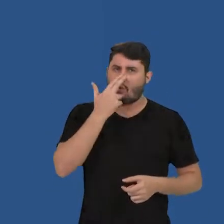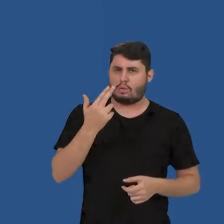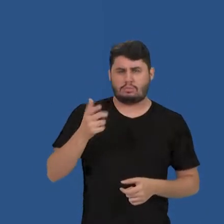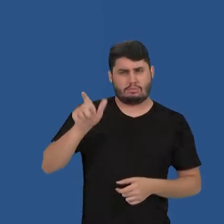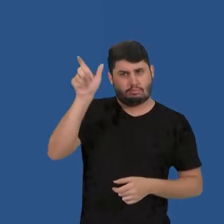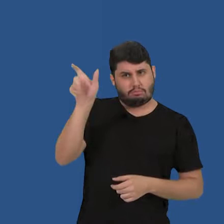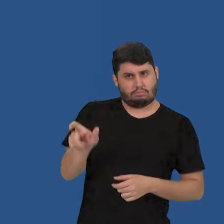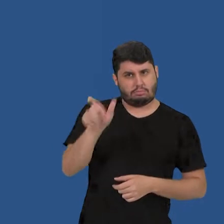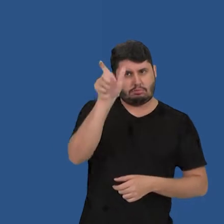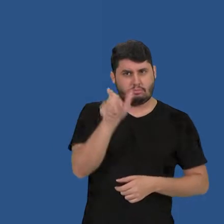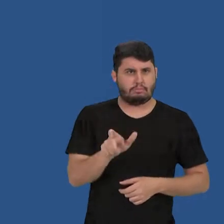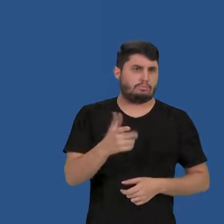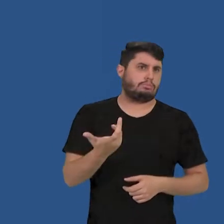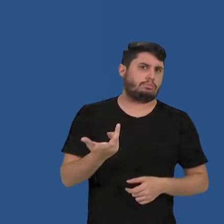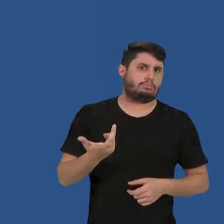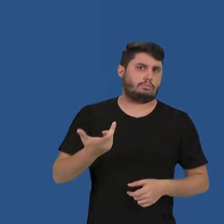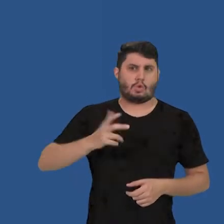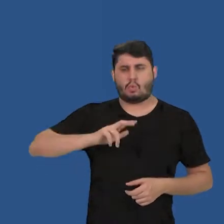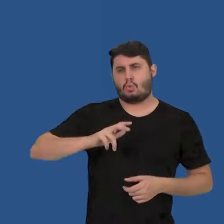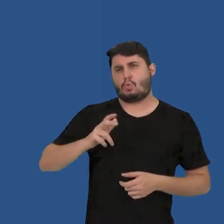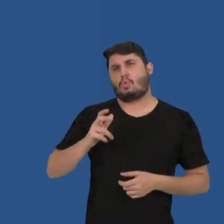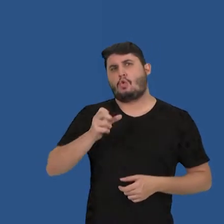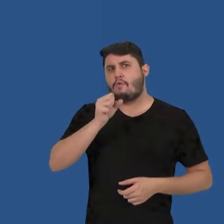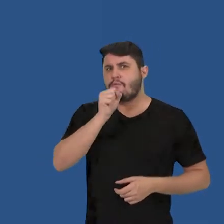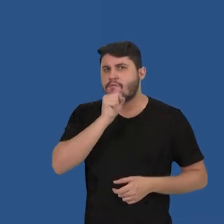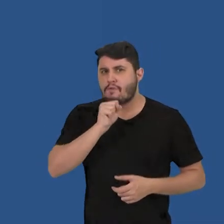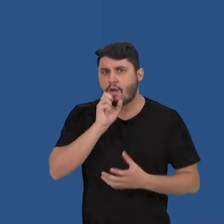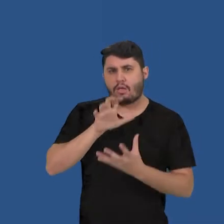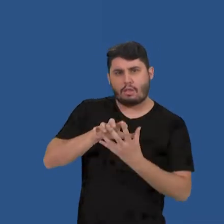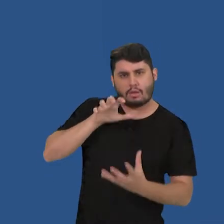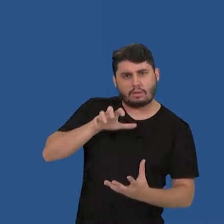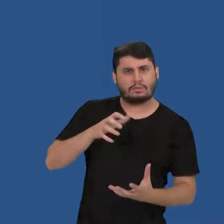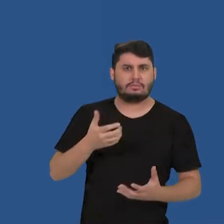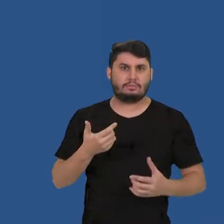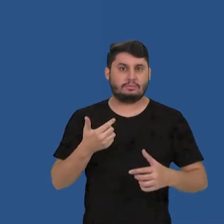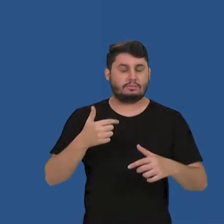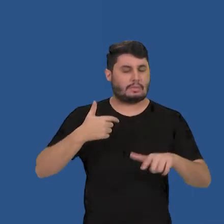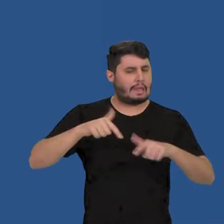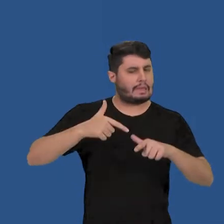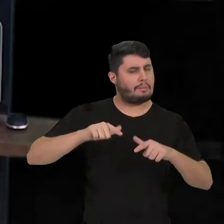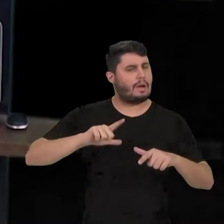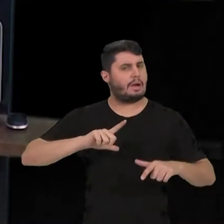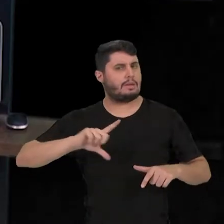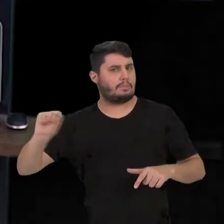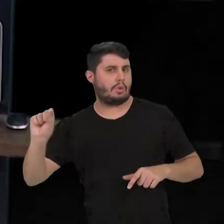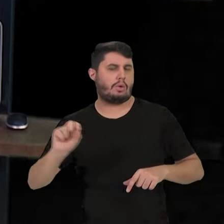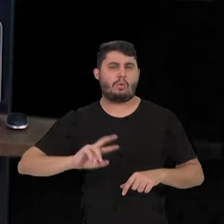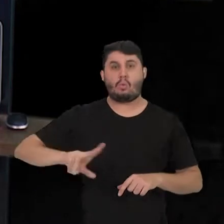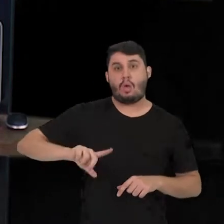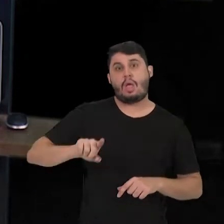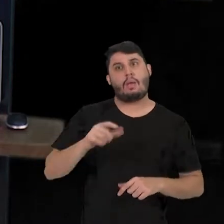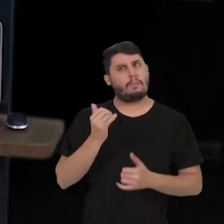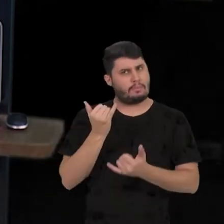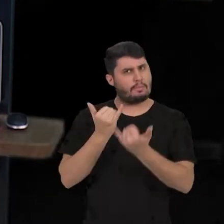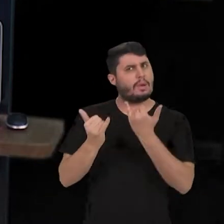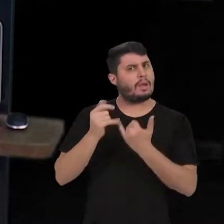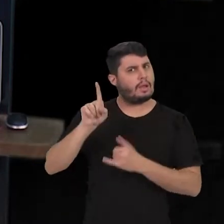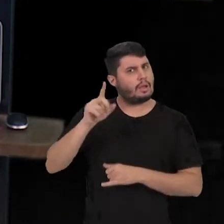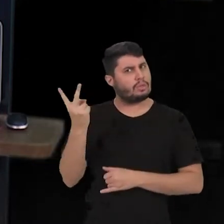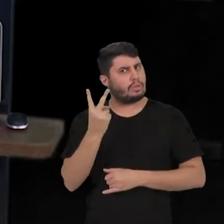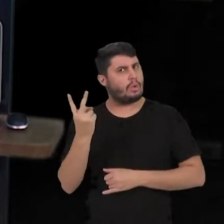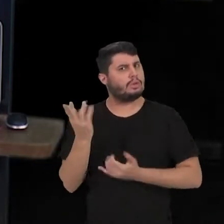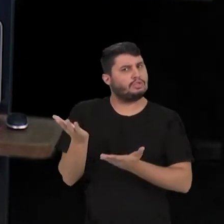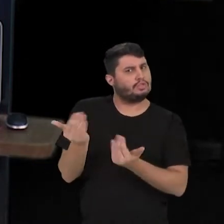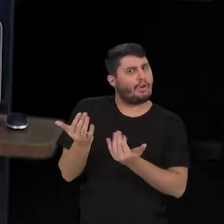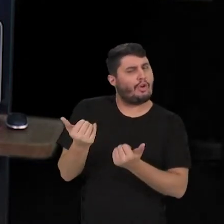senhores trabalhadores da cidade, né? Ou crianças saindo agora há pouco do jardim de infância. Muito provavelmente são jovens, um relacionamento aí de